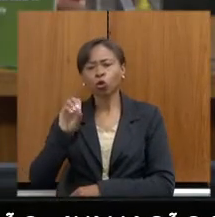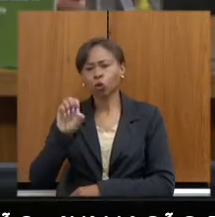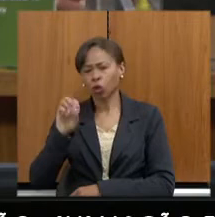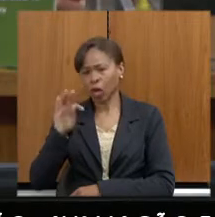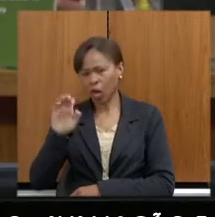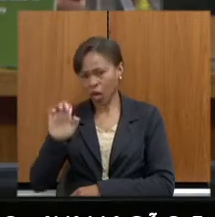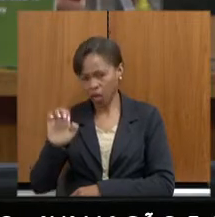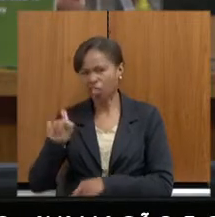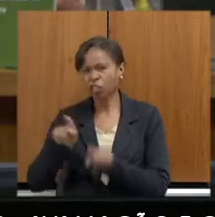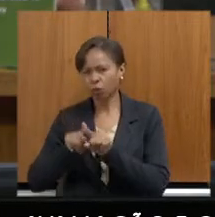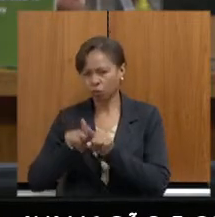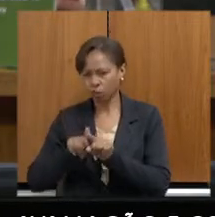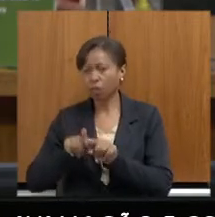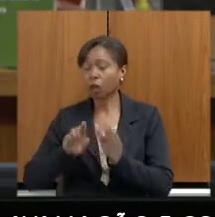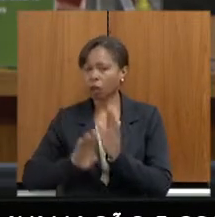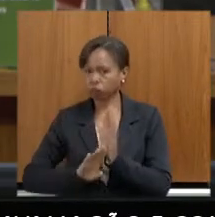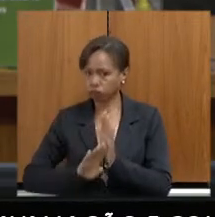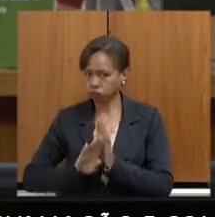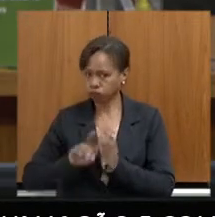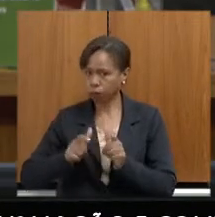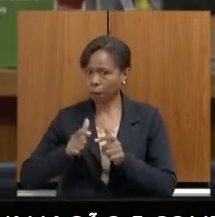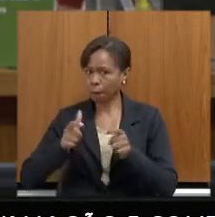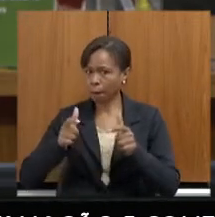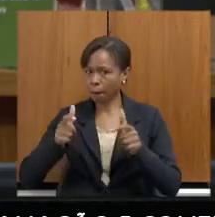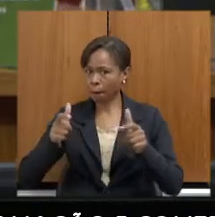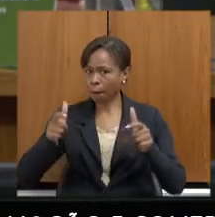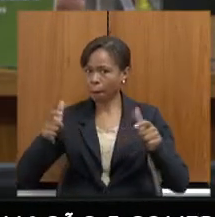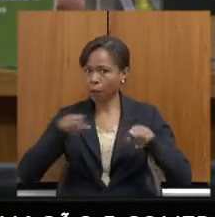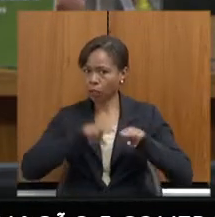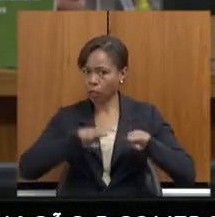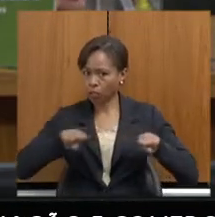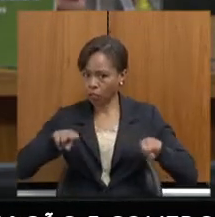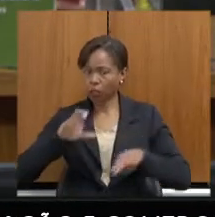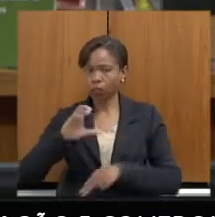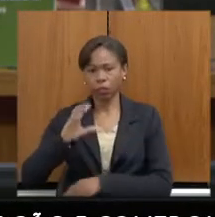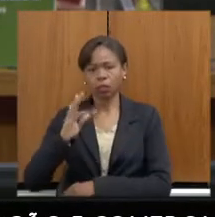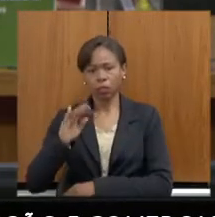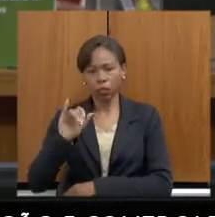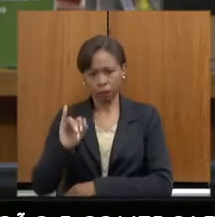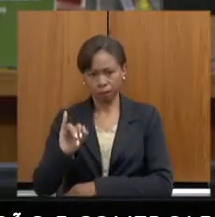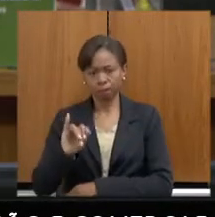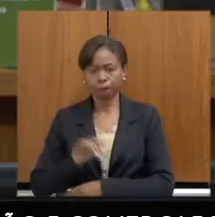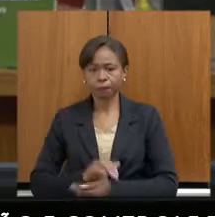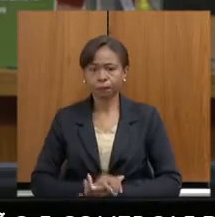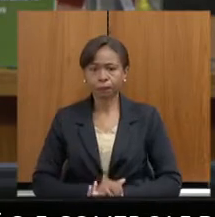bastante os leitos de CTI no estado pode passar